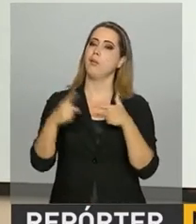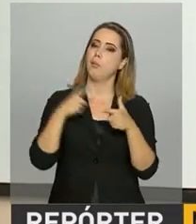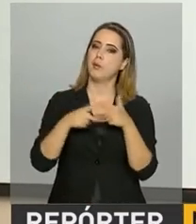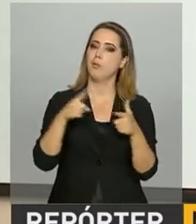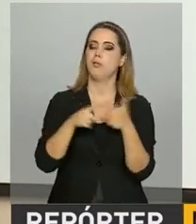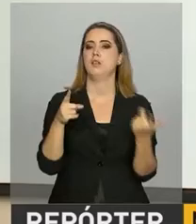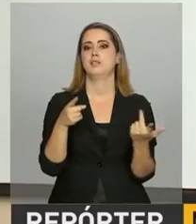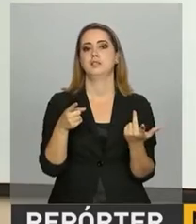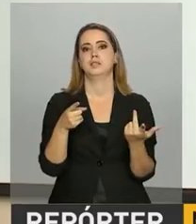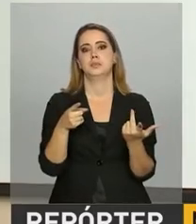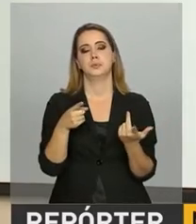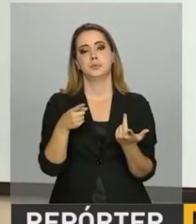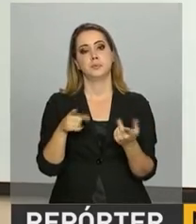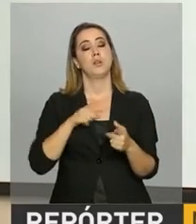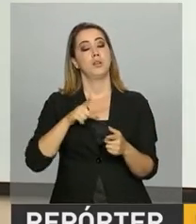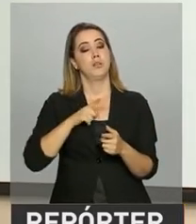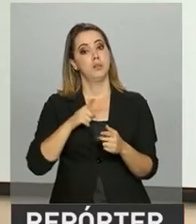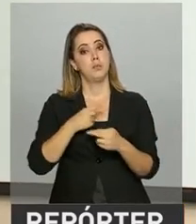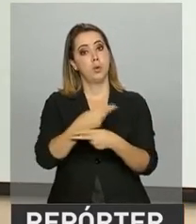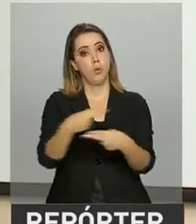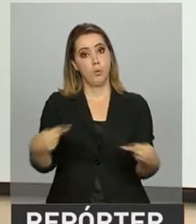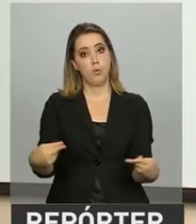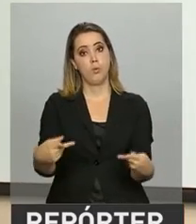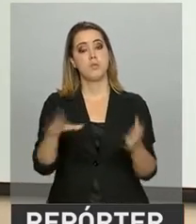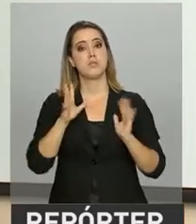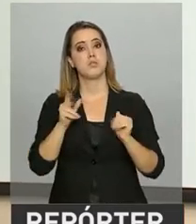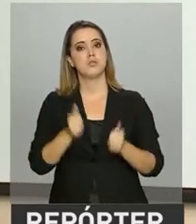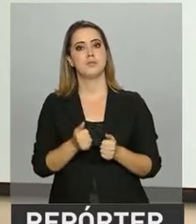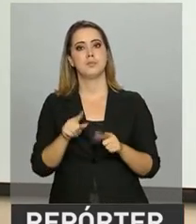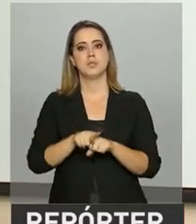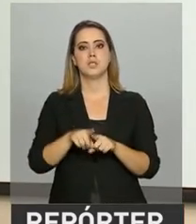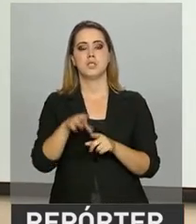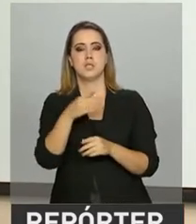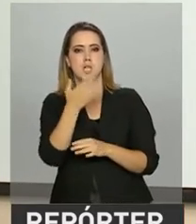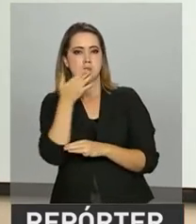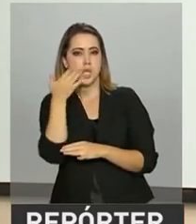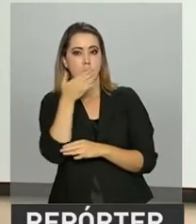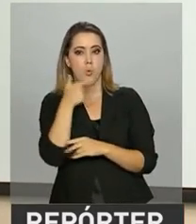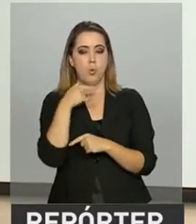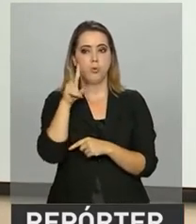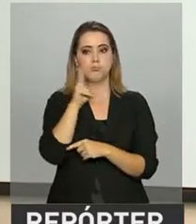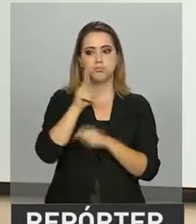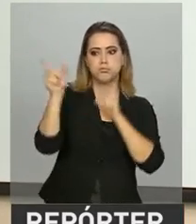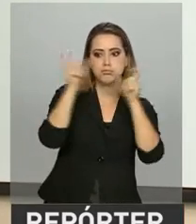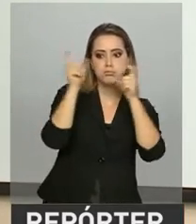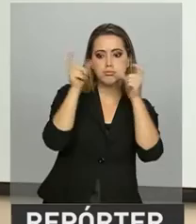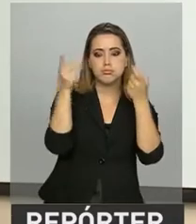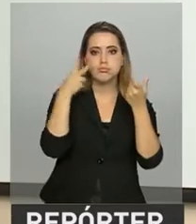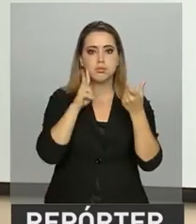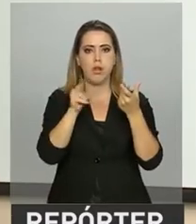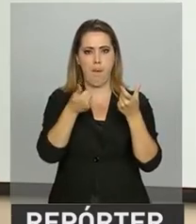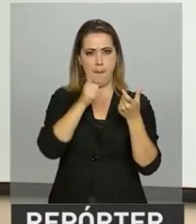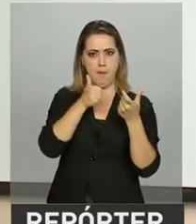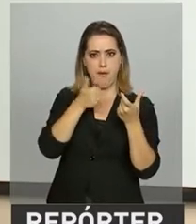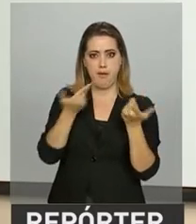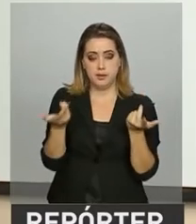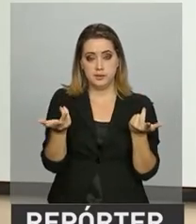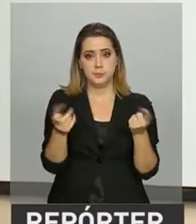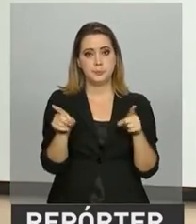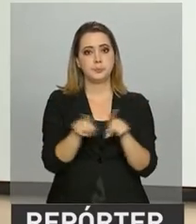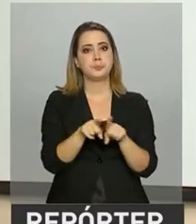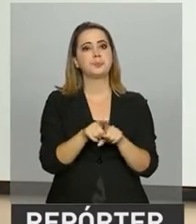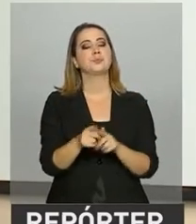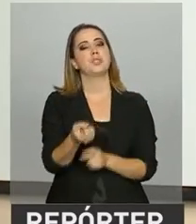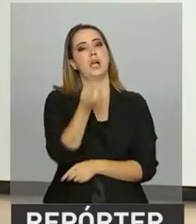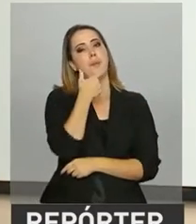Produtos de limpeza que geralmente têm cores muito vivas e chamam a atenção. Então a criança vai mexendo aquilo, vai querer beber de repente,